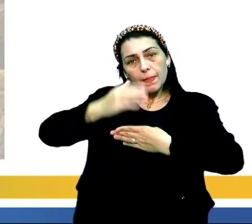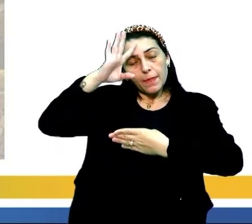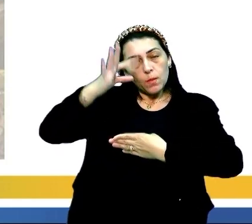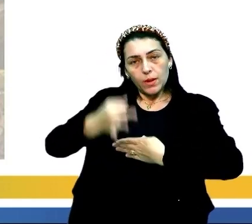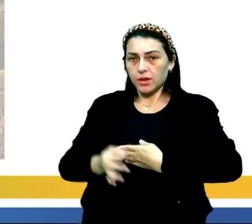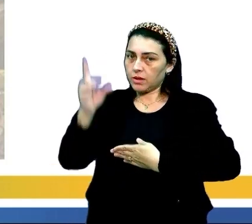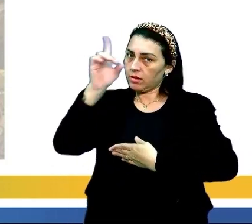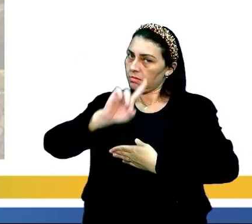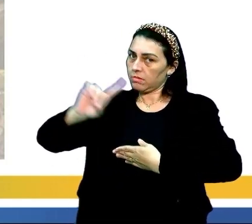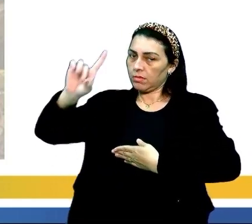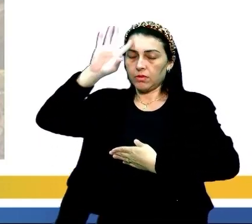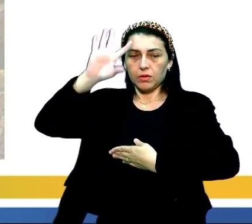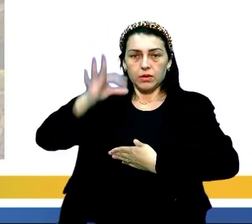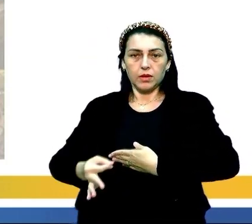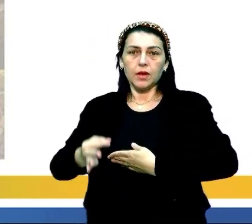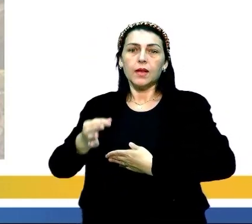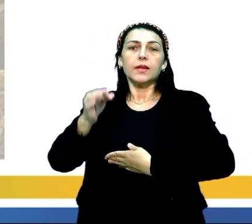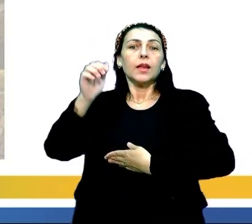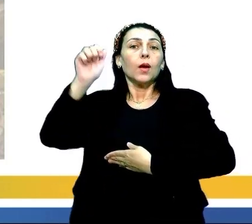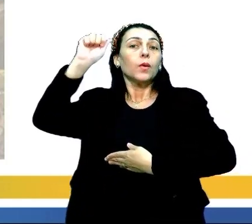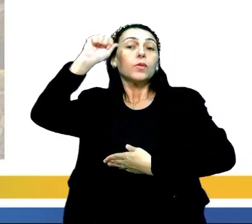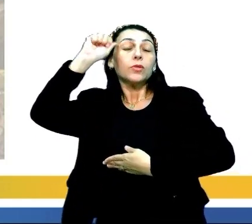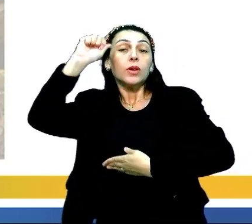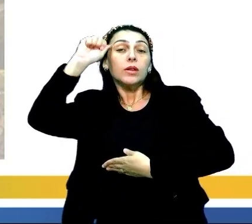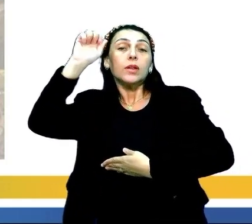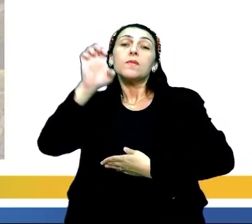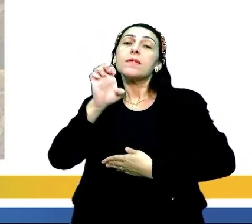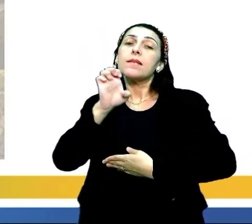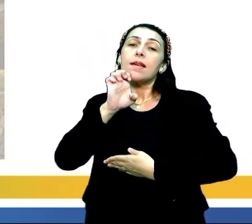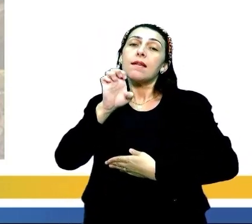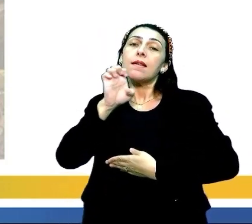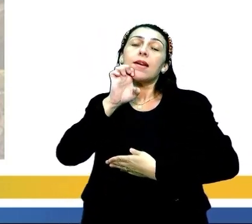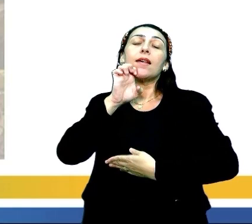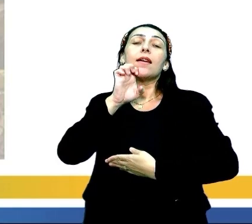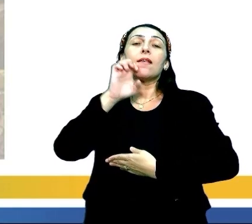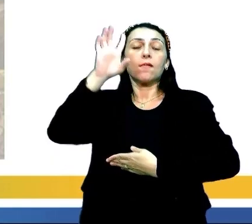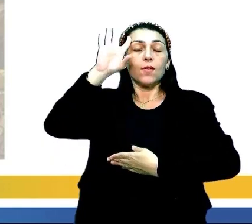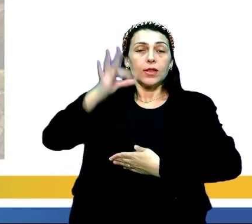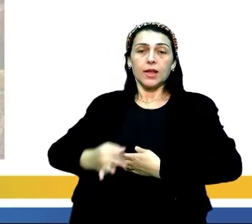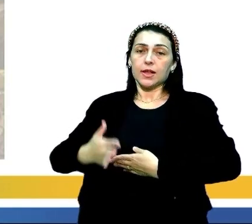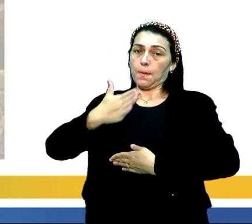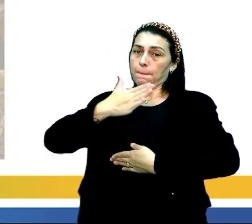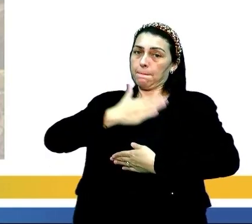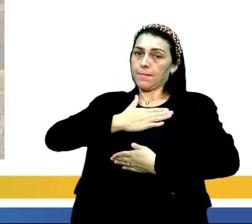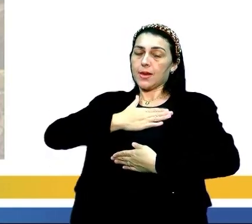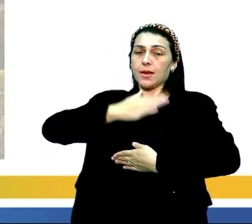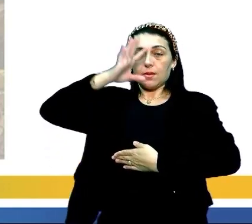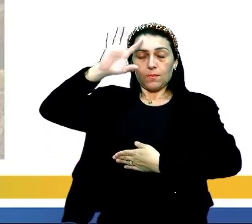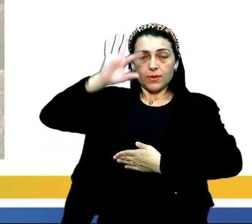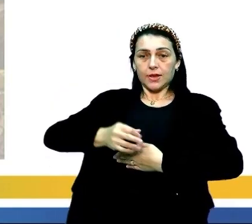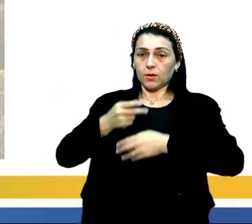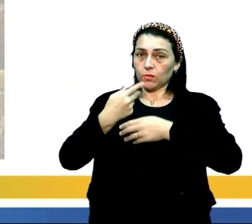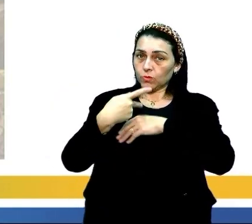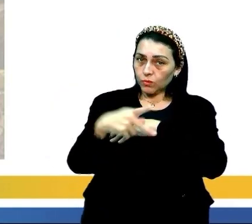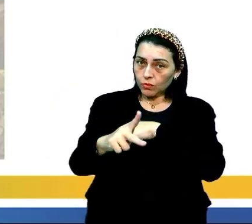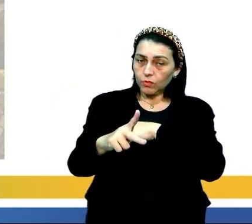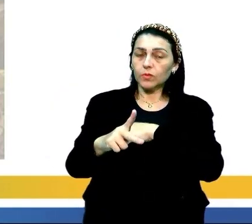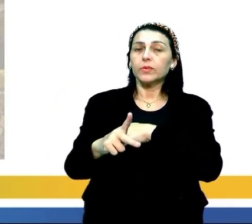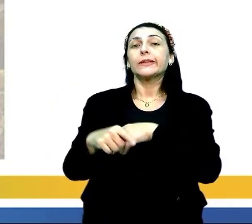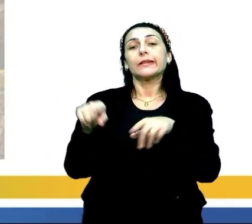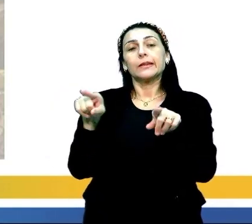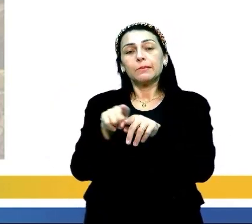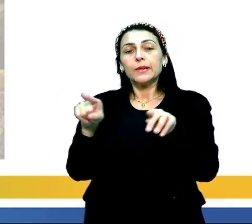Deus, nem é decisão de Adão e Eva. É uma decisão tua, é uma decisão minha. Por outro lado, nós vamos ter os